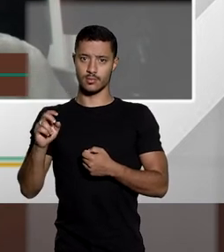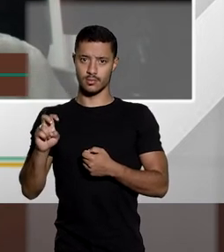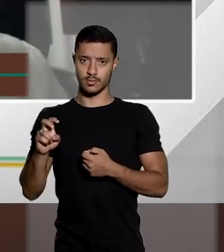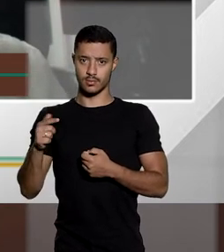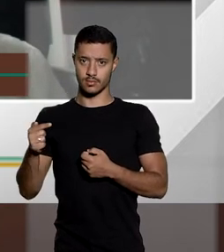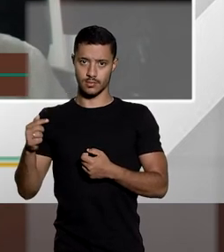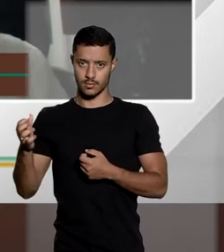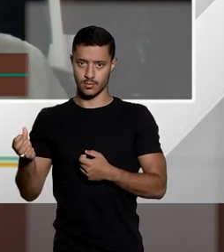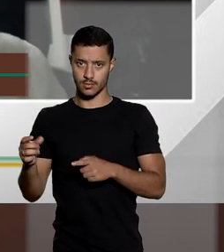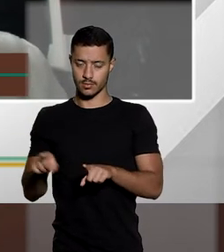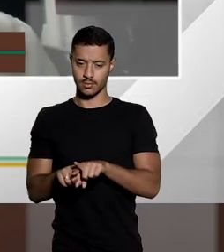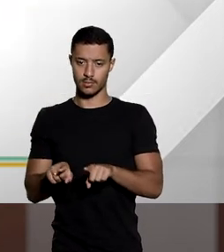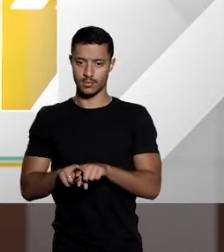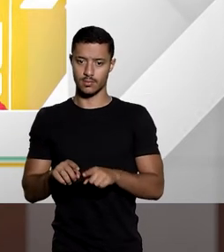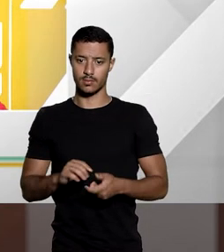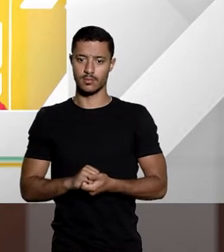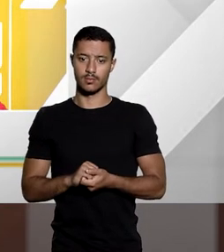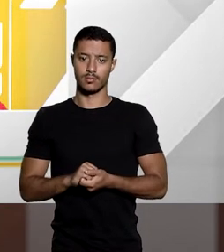76.